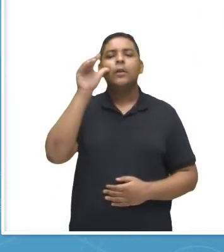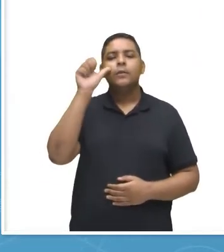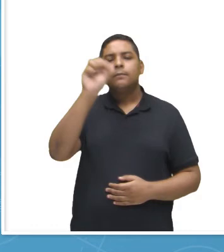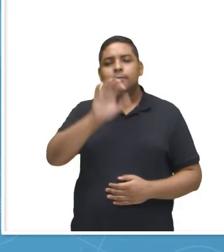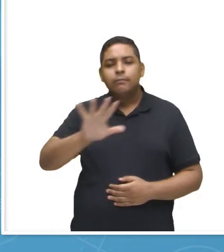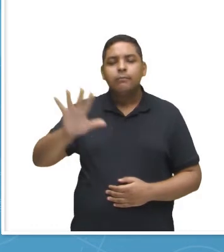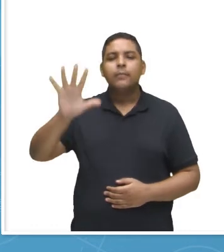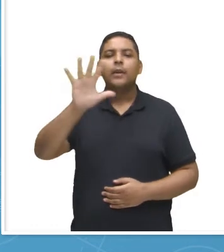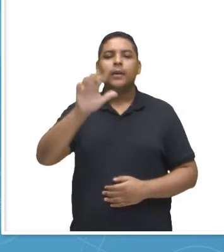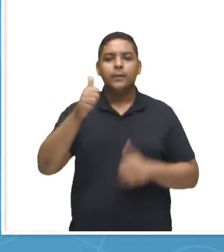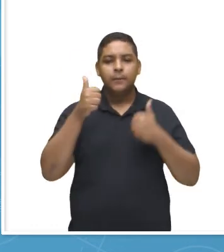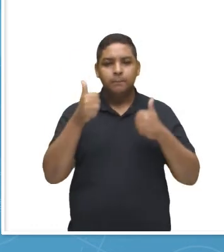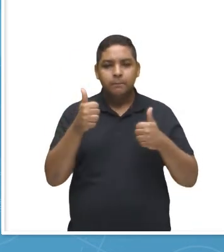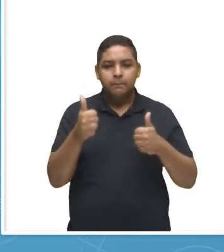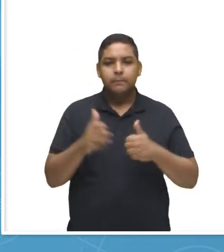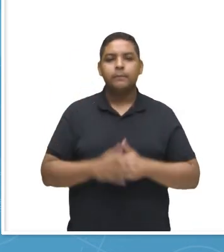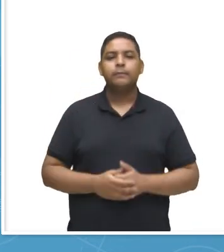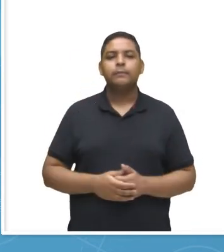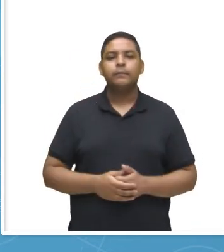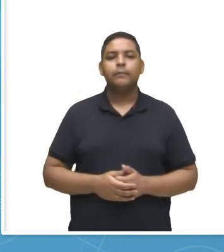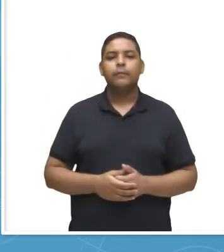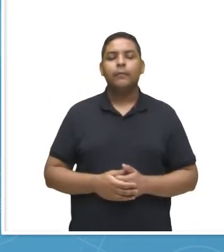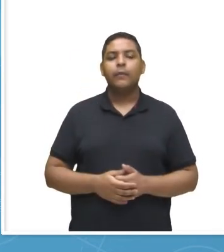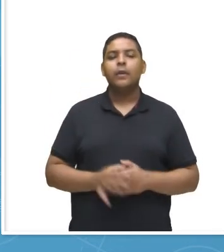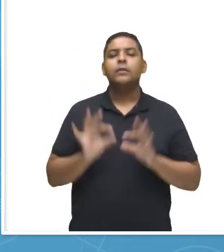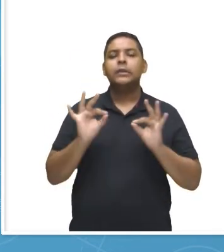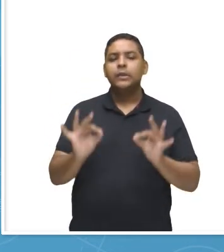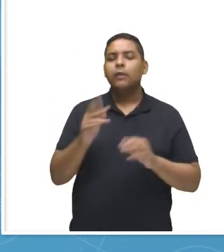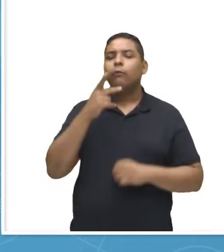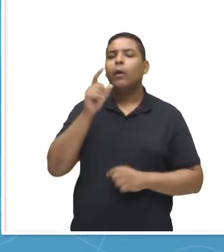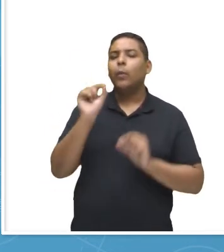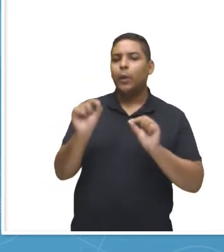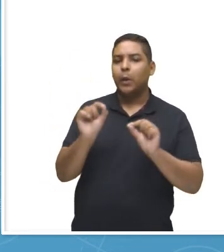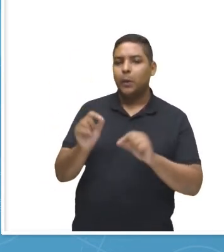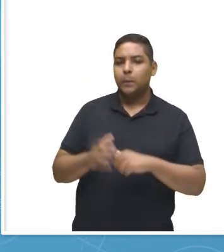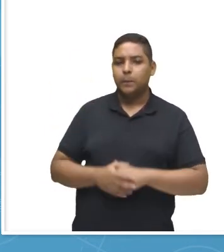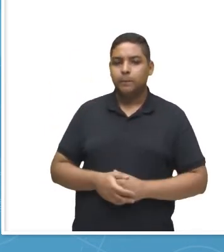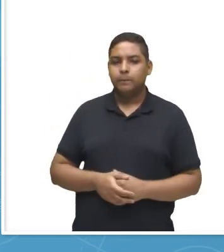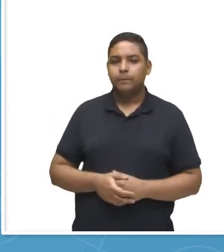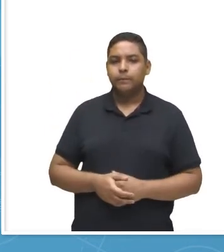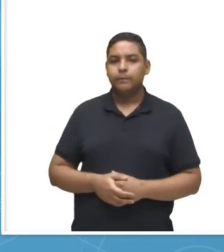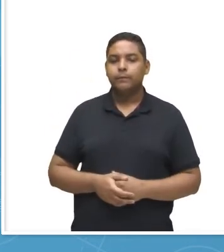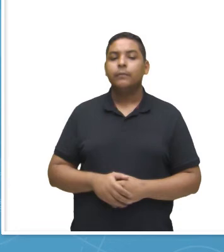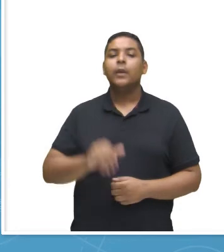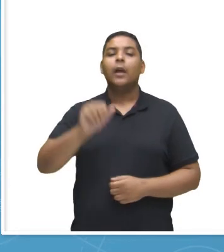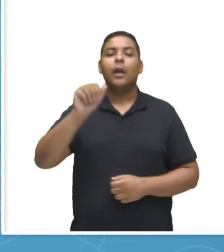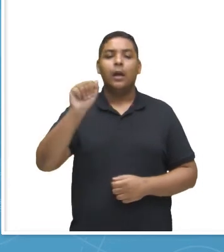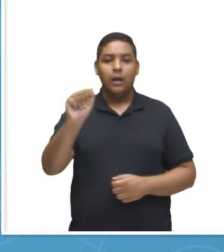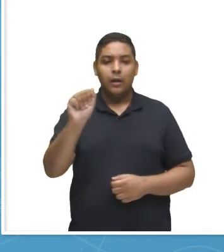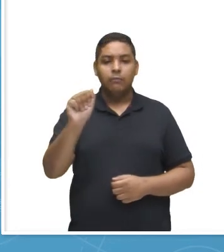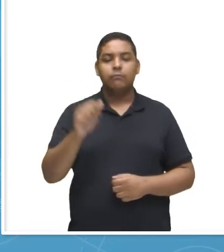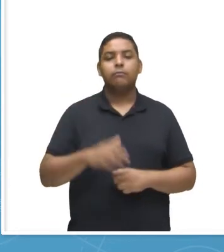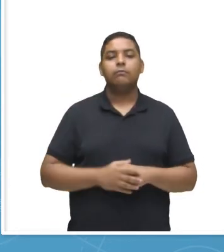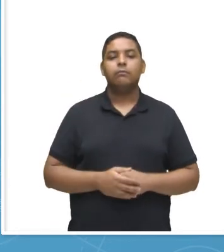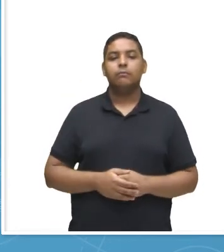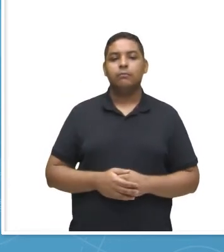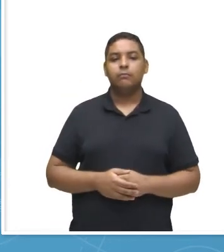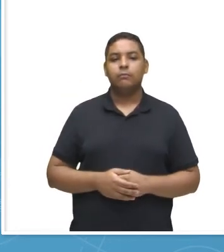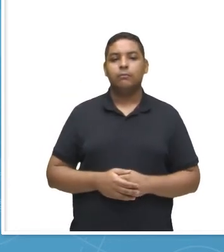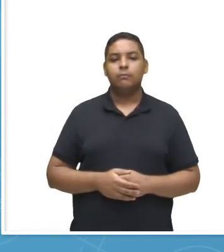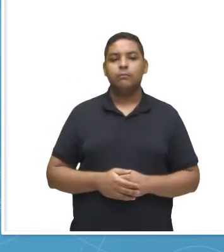a imagem e tal, a seguir. Então, é correto afirmar que, letra A, as retas F e G são paralelas. Pessoal, para elas